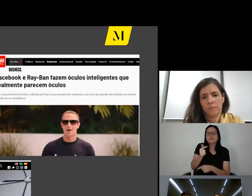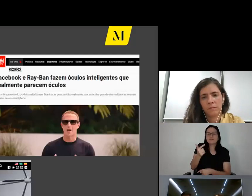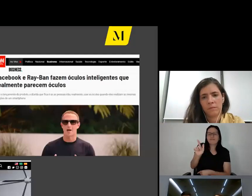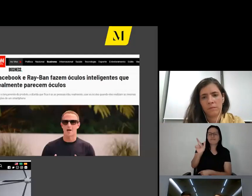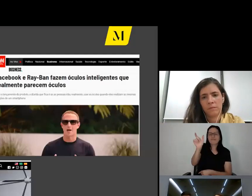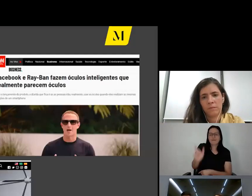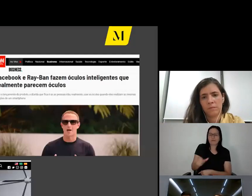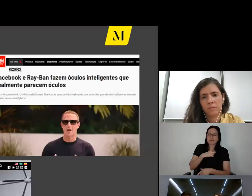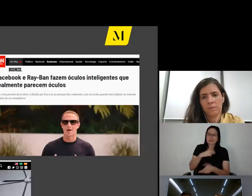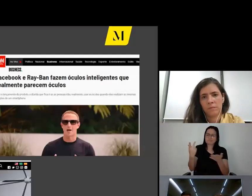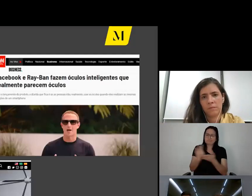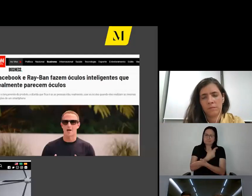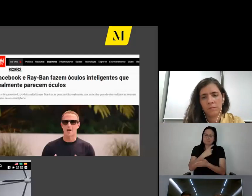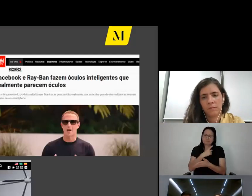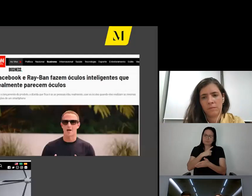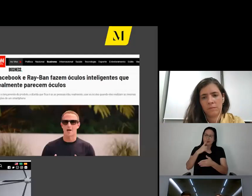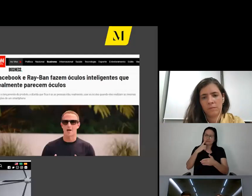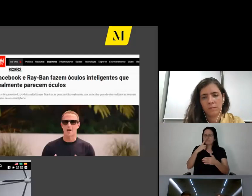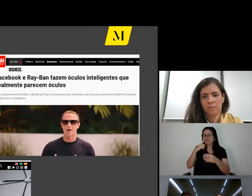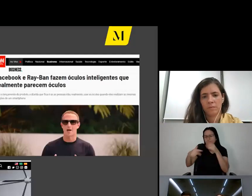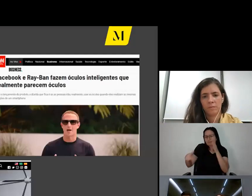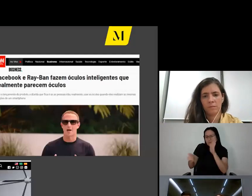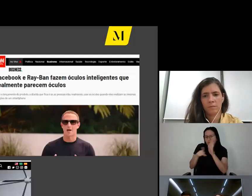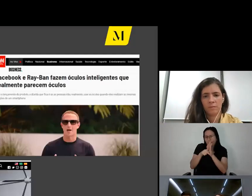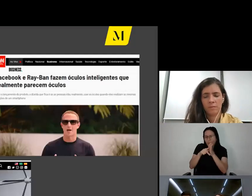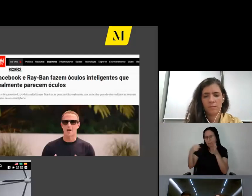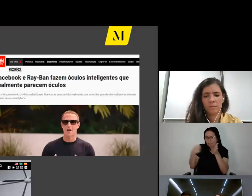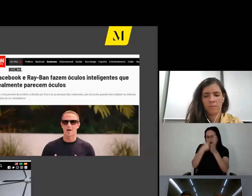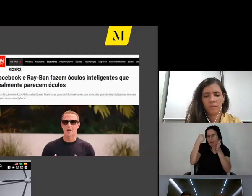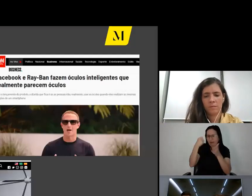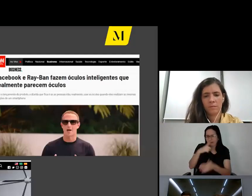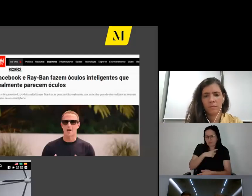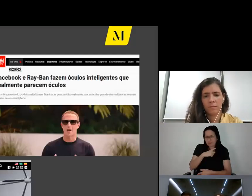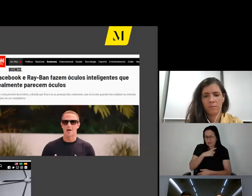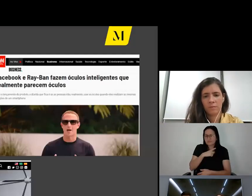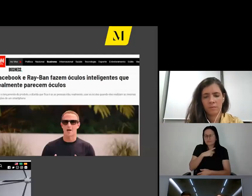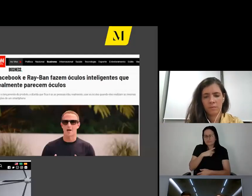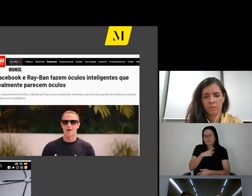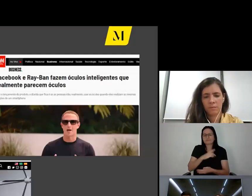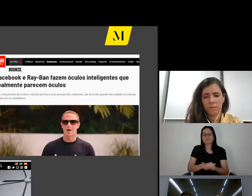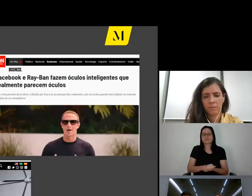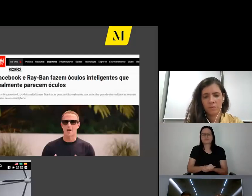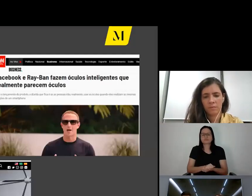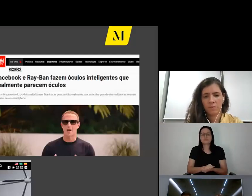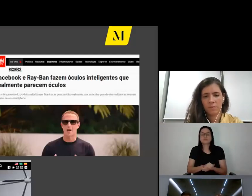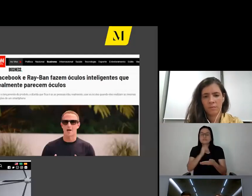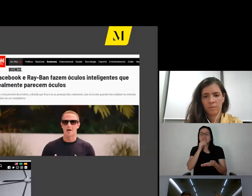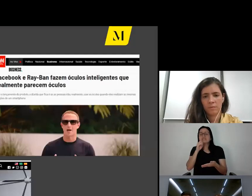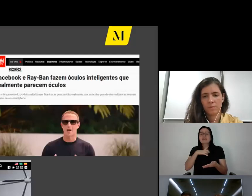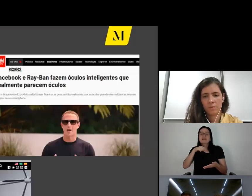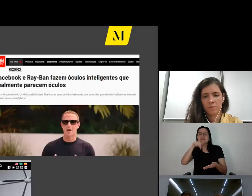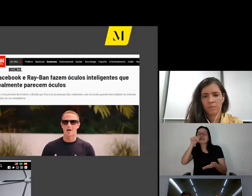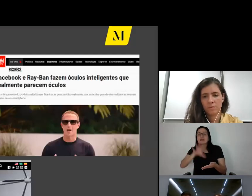eventualmente ele seria o objeto da colisão. A partir do momento que esse acidente acontece, quem seria